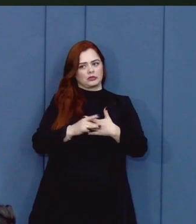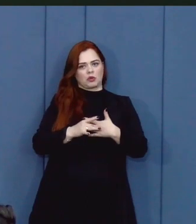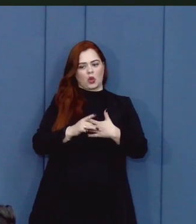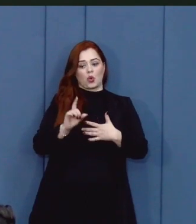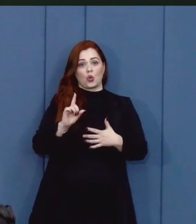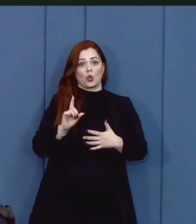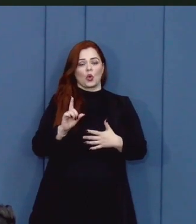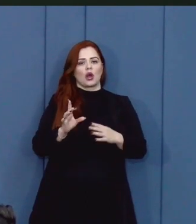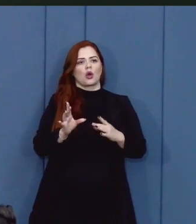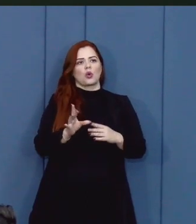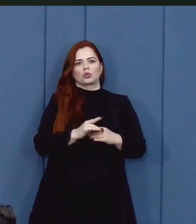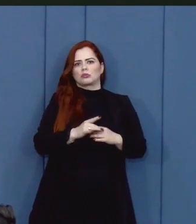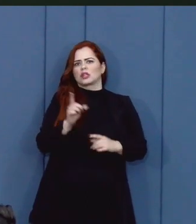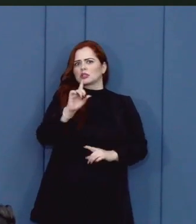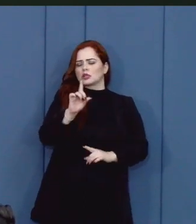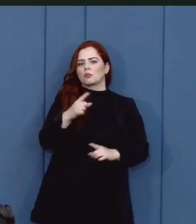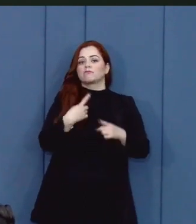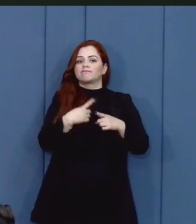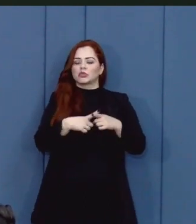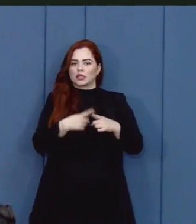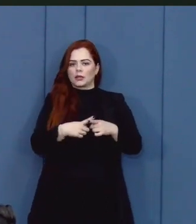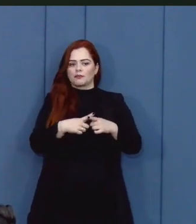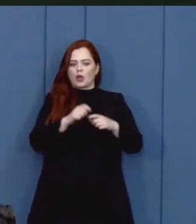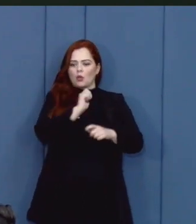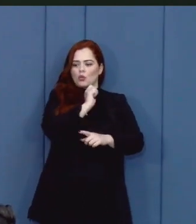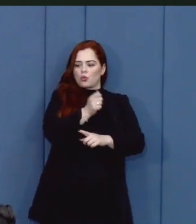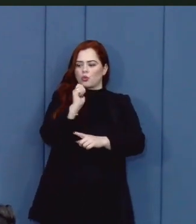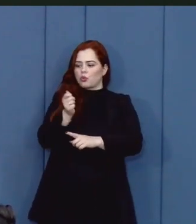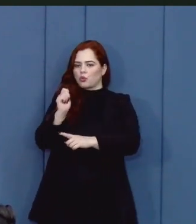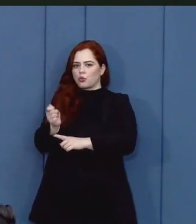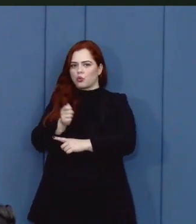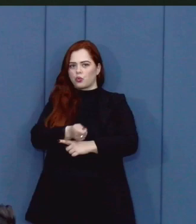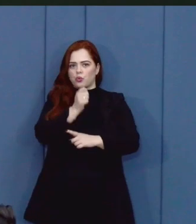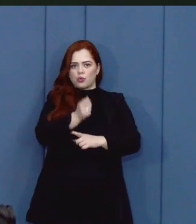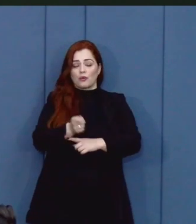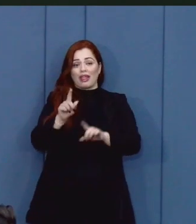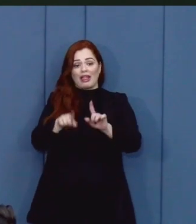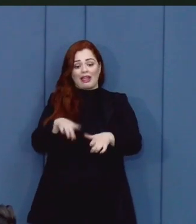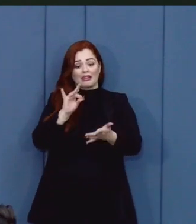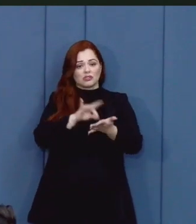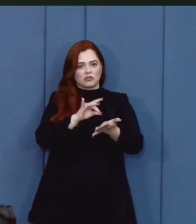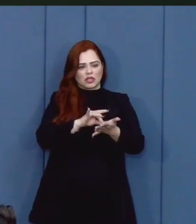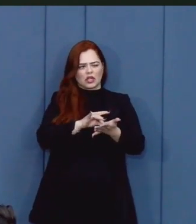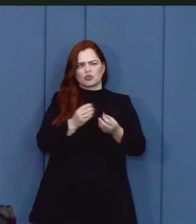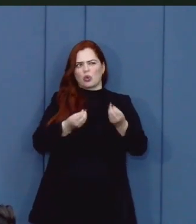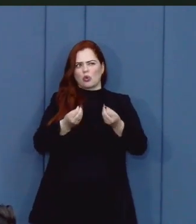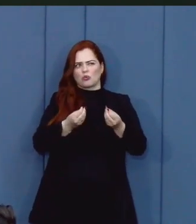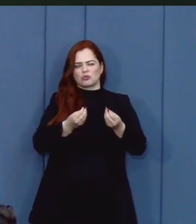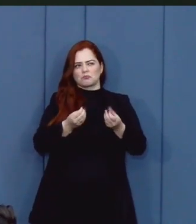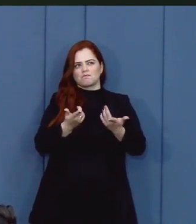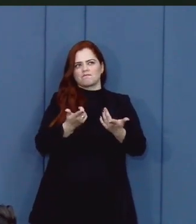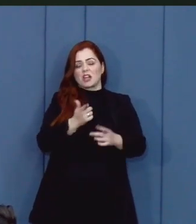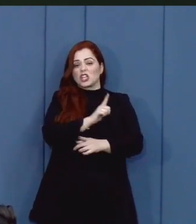porque a gente fez muita ciência no de contaminantes, mas no de pesticida realmente é um comitê de gestão.